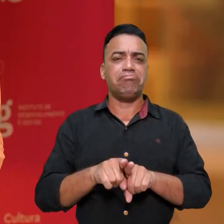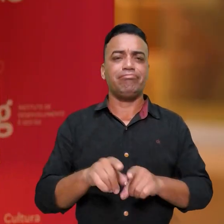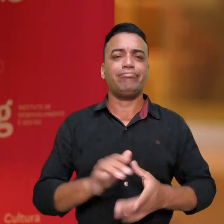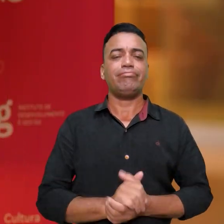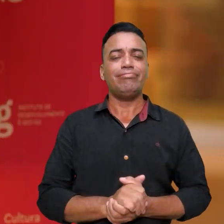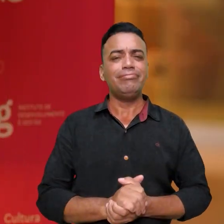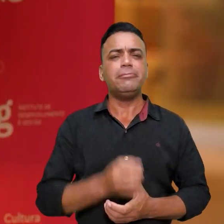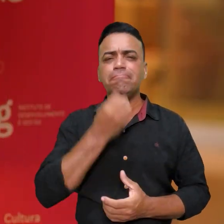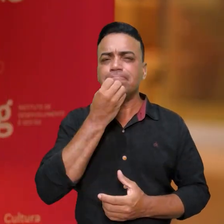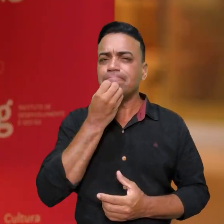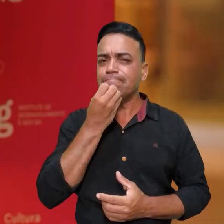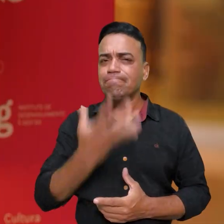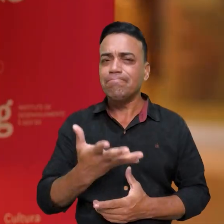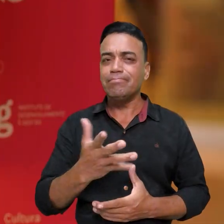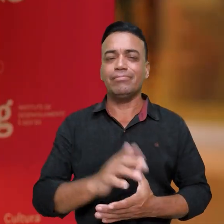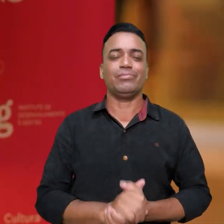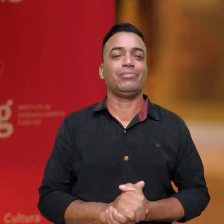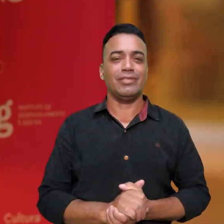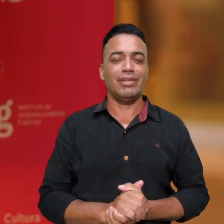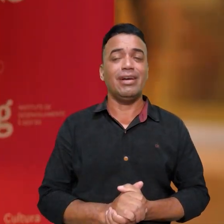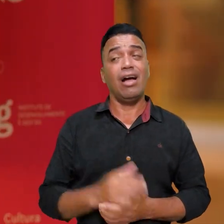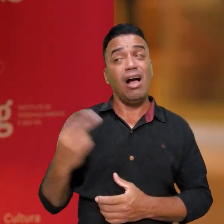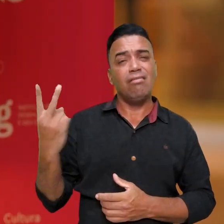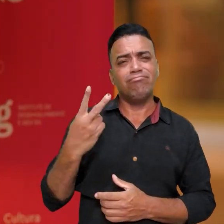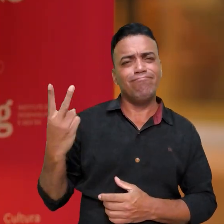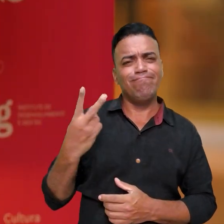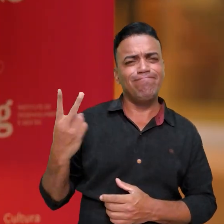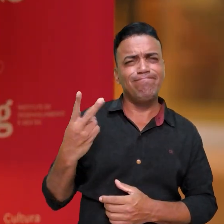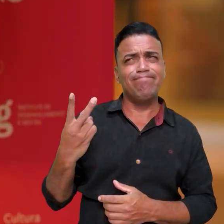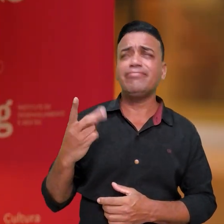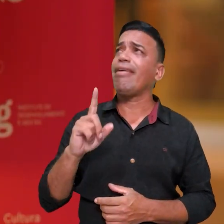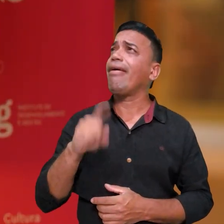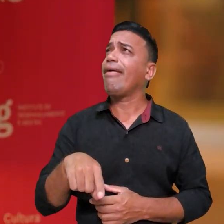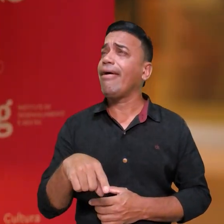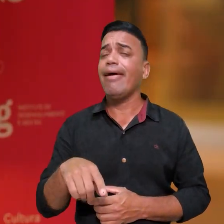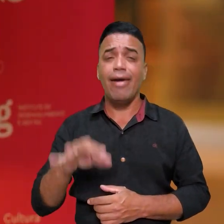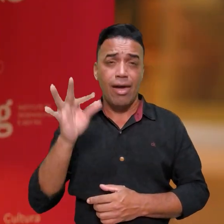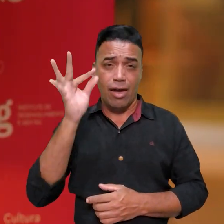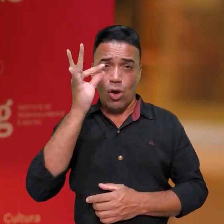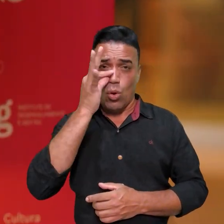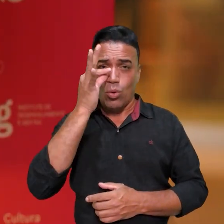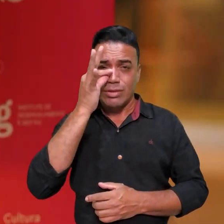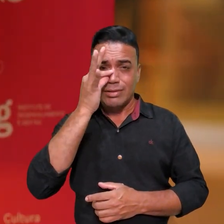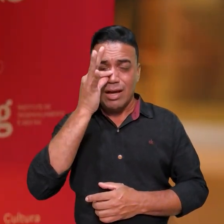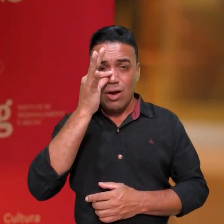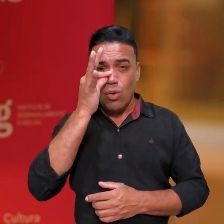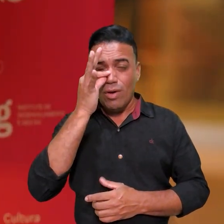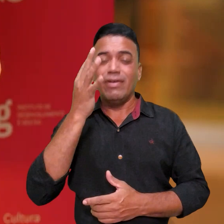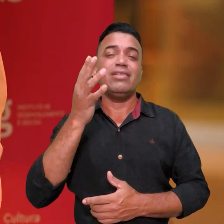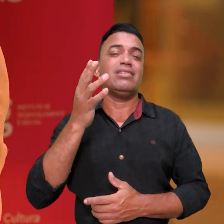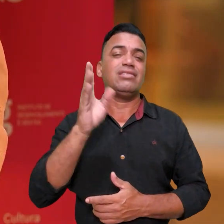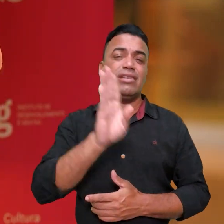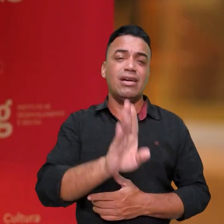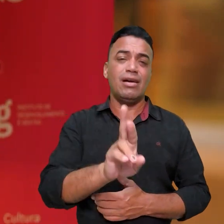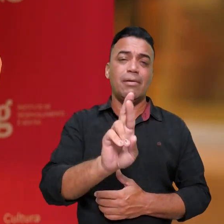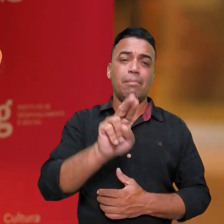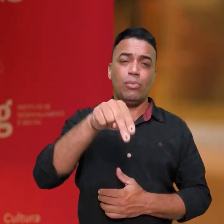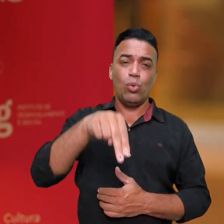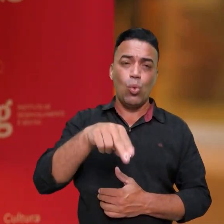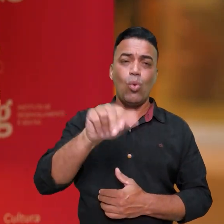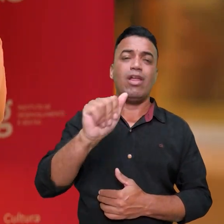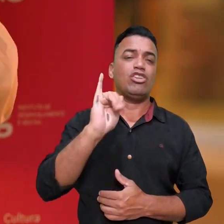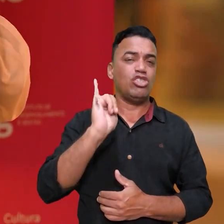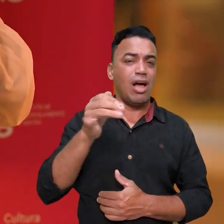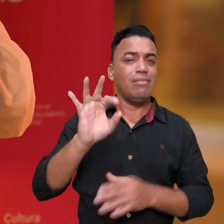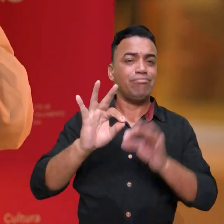Muito bom. O Aidano e Bruna, Conceição Evaristo, nós sabemos, Bruna já comentou aqui,